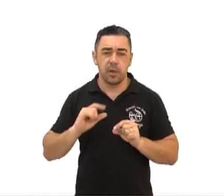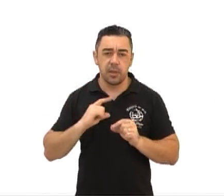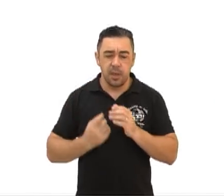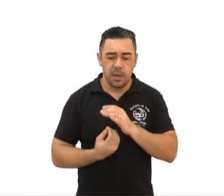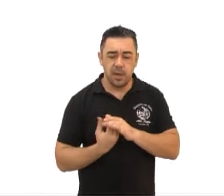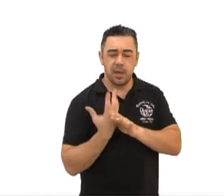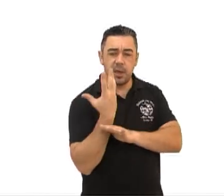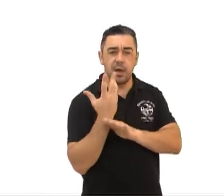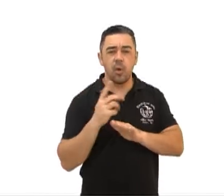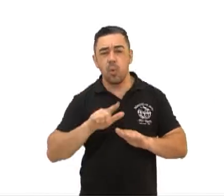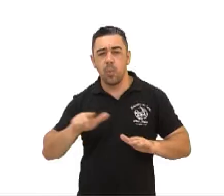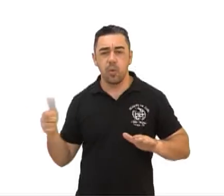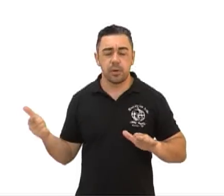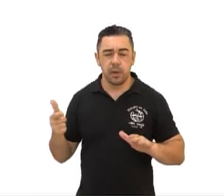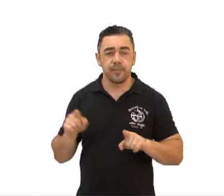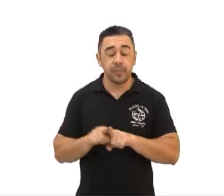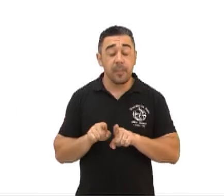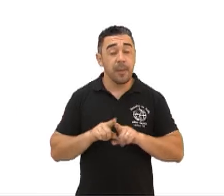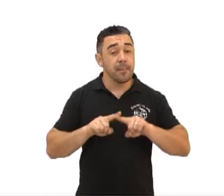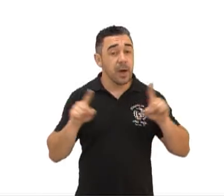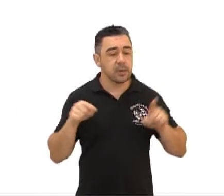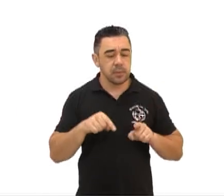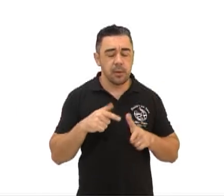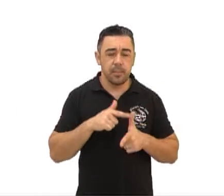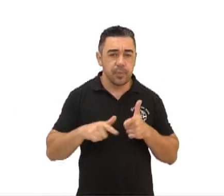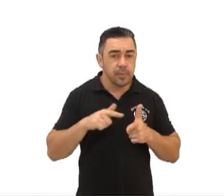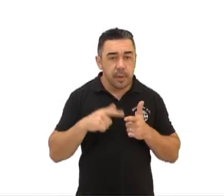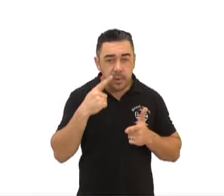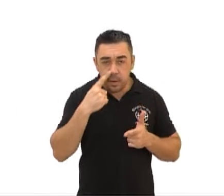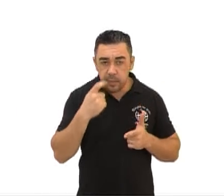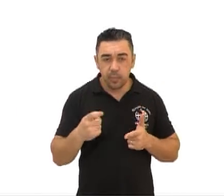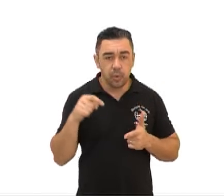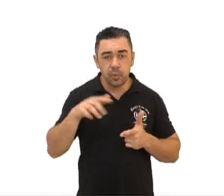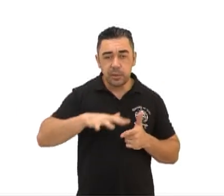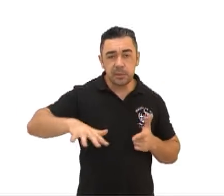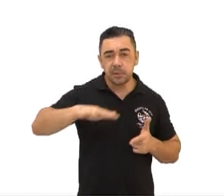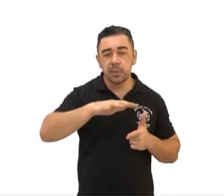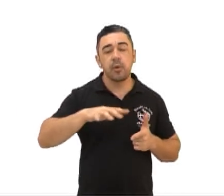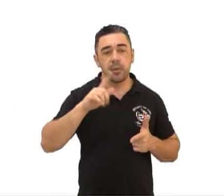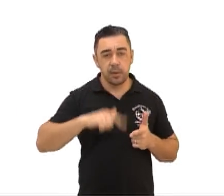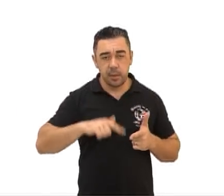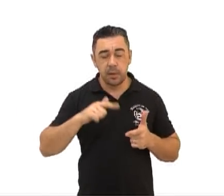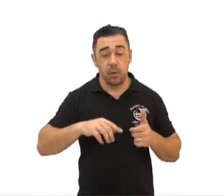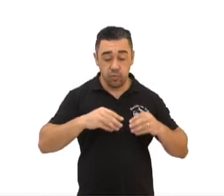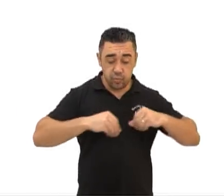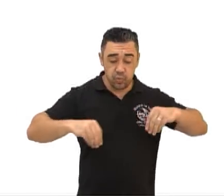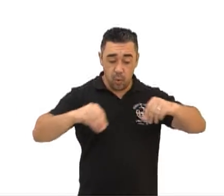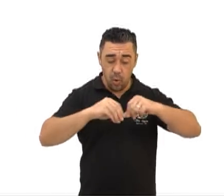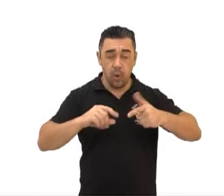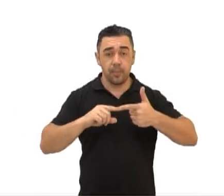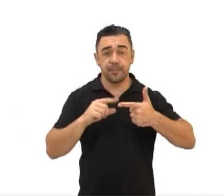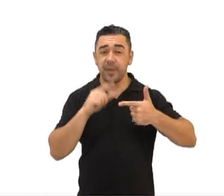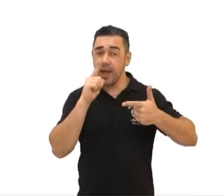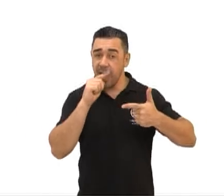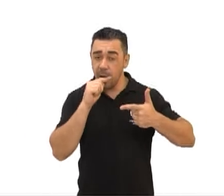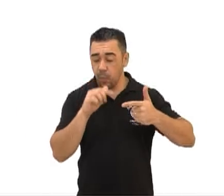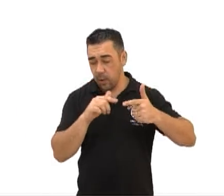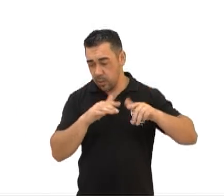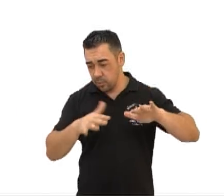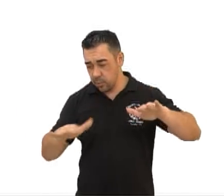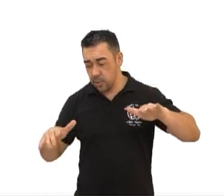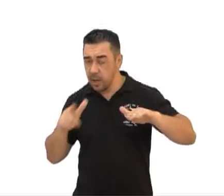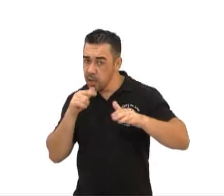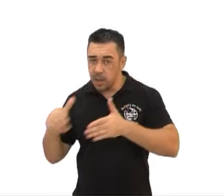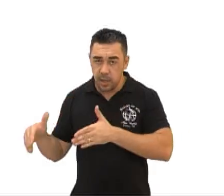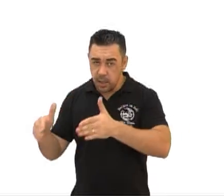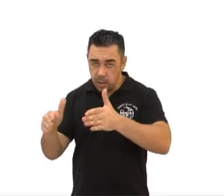lençol freático e também contamina a água dos rios. Estes produtos, eles são destinados à